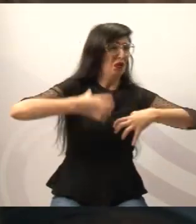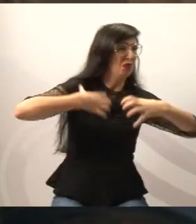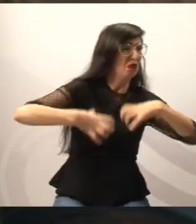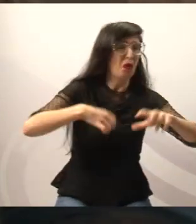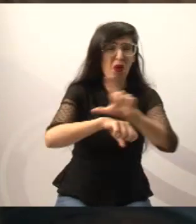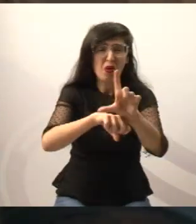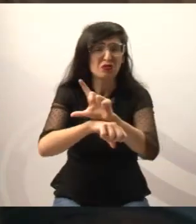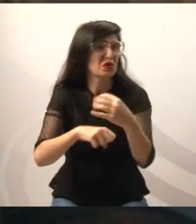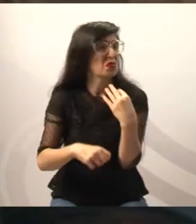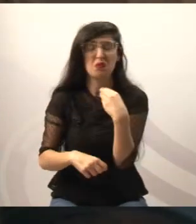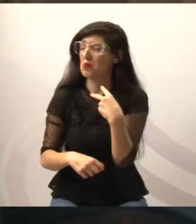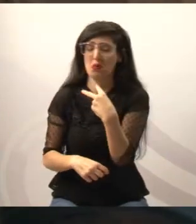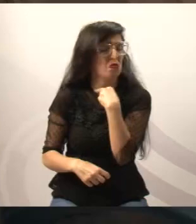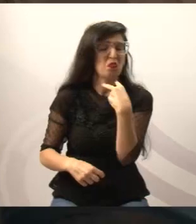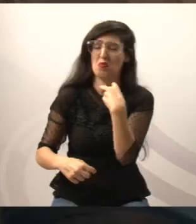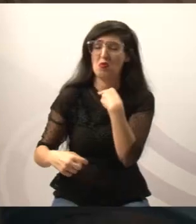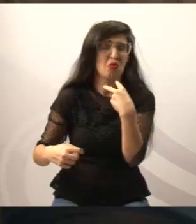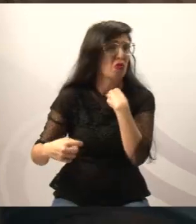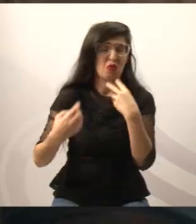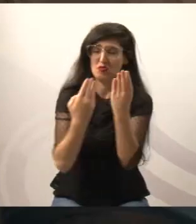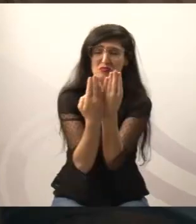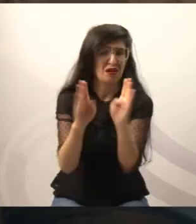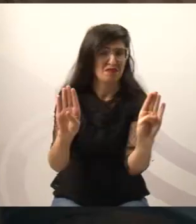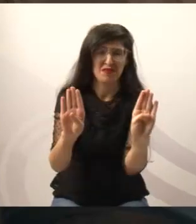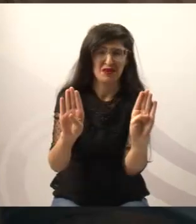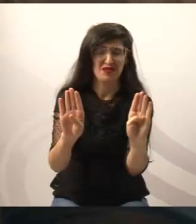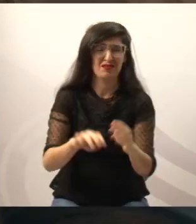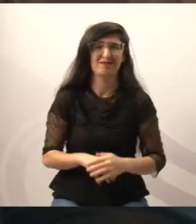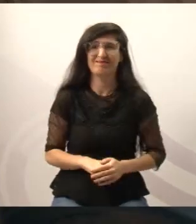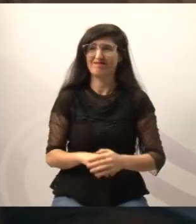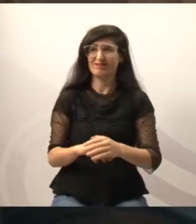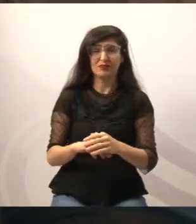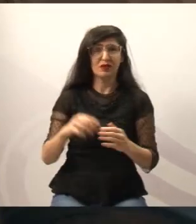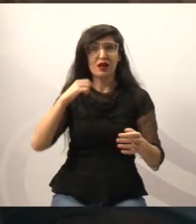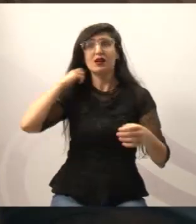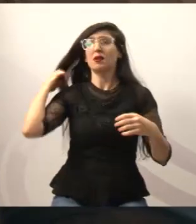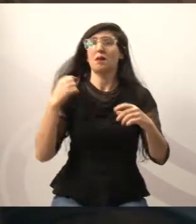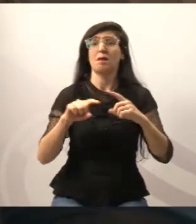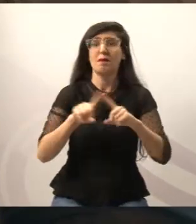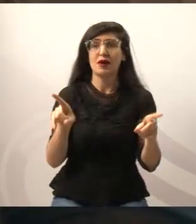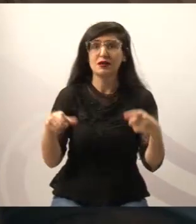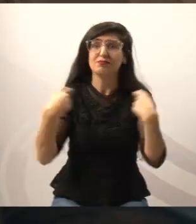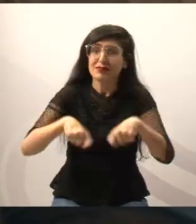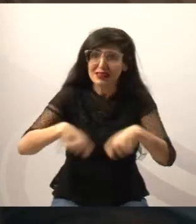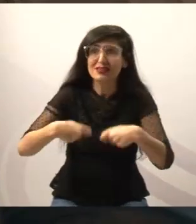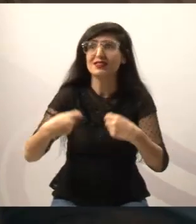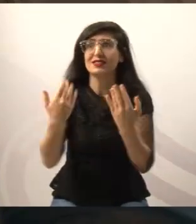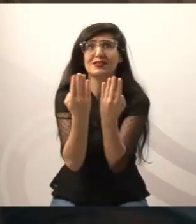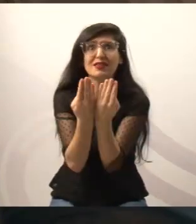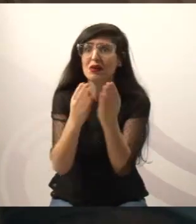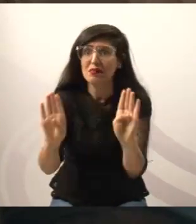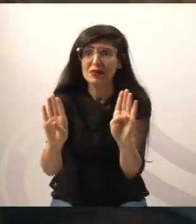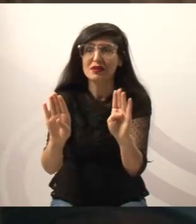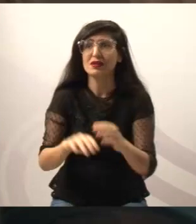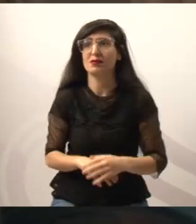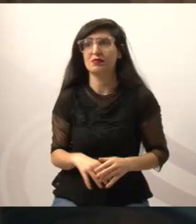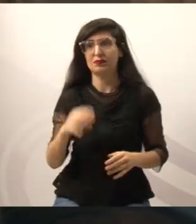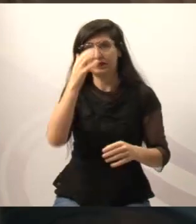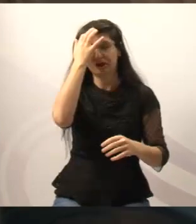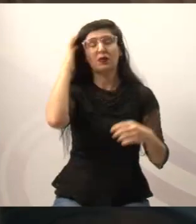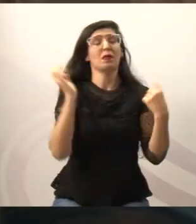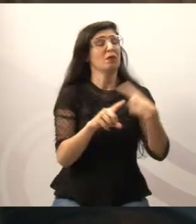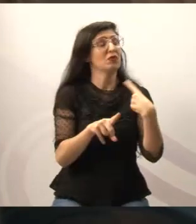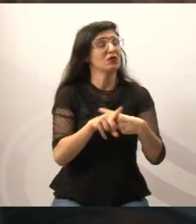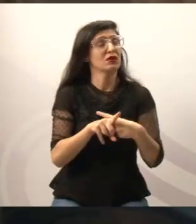Ministério Público tomou um posicionamento contra a flexibilização do mercado por conta da demanda expressiva da saúde.